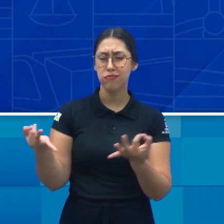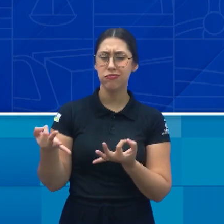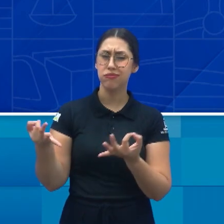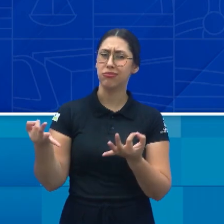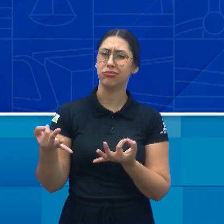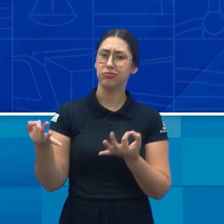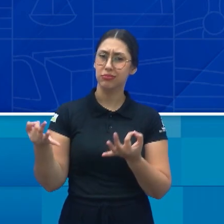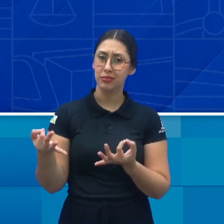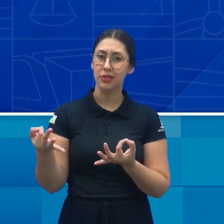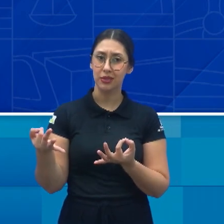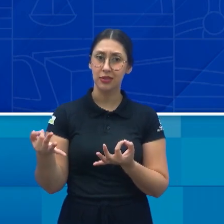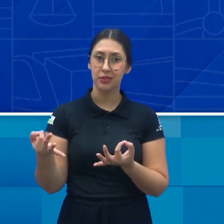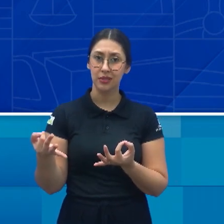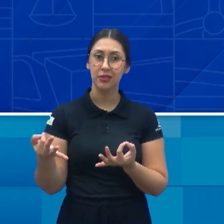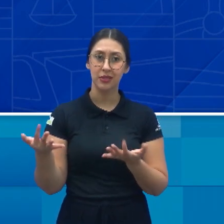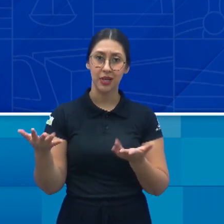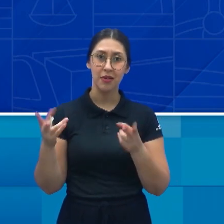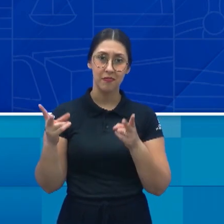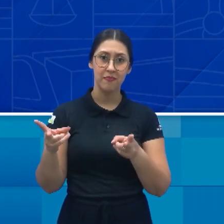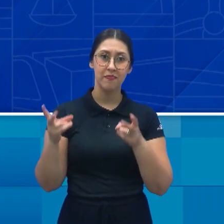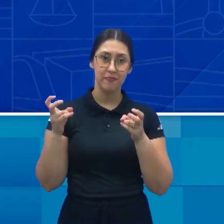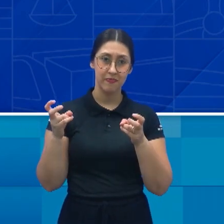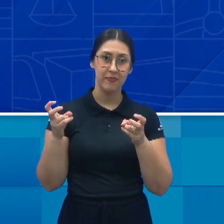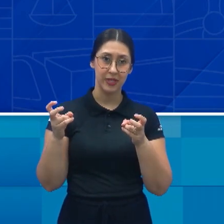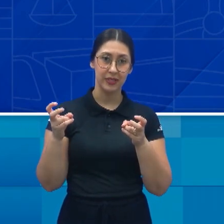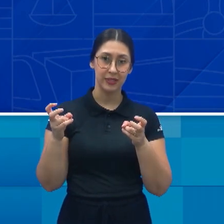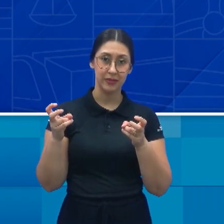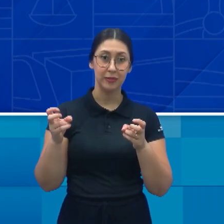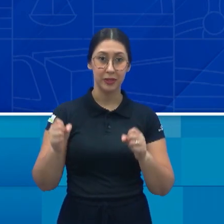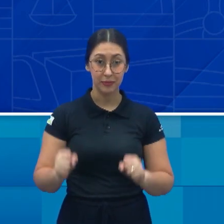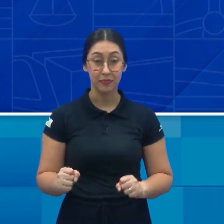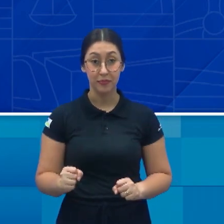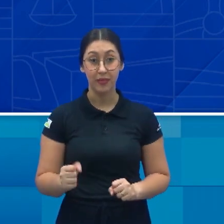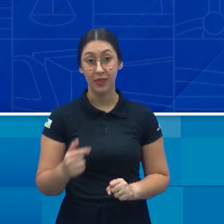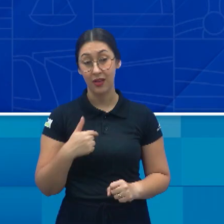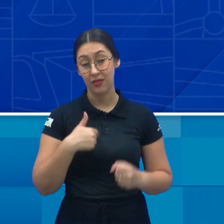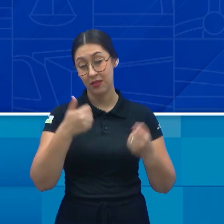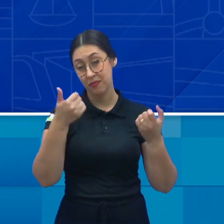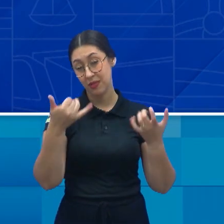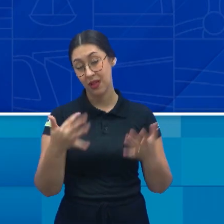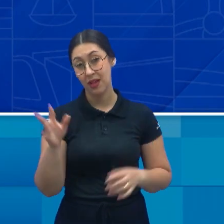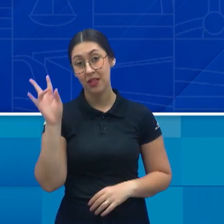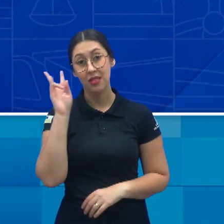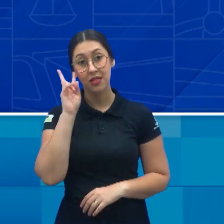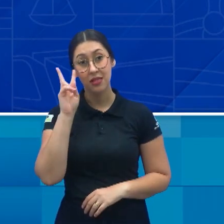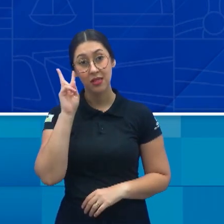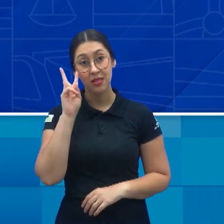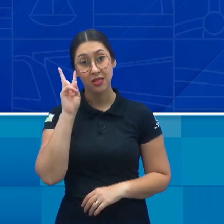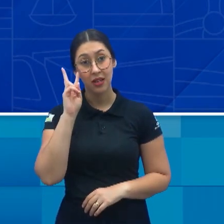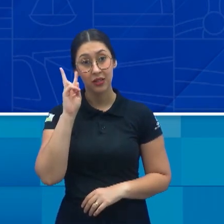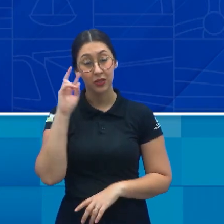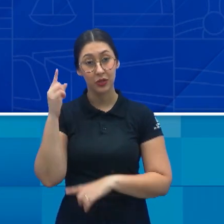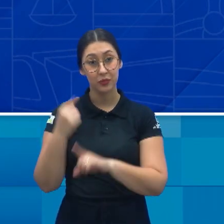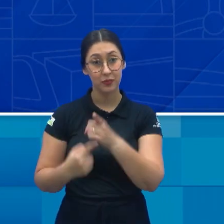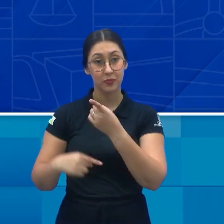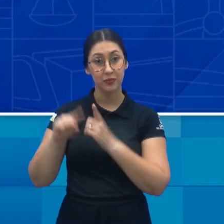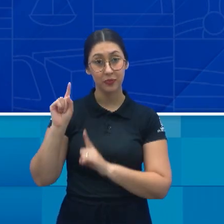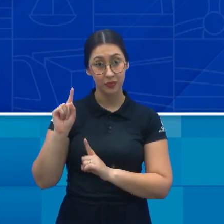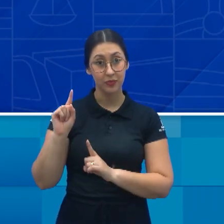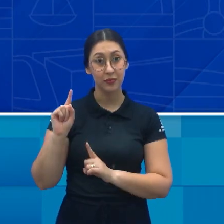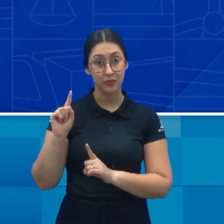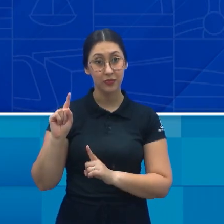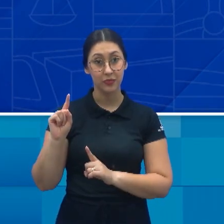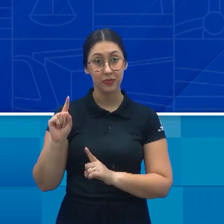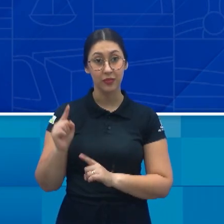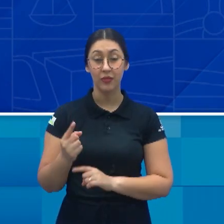pela matemática a gente já dá para desconfiar. Mas eu vou contar aqui a história marcada pela superação da Maia. Com 1 ano e 2 meses, ela